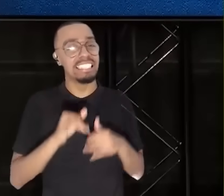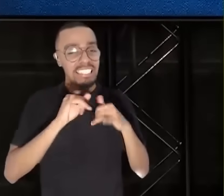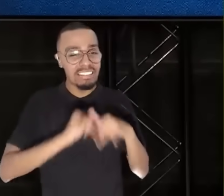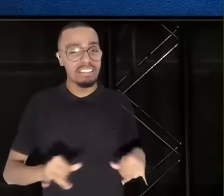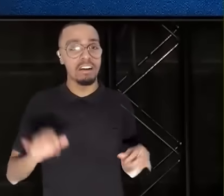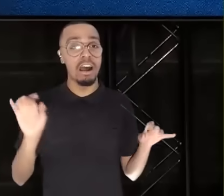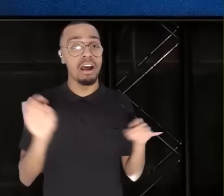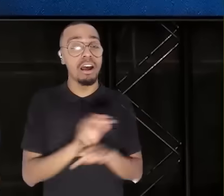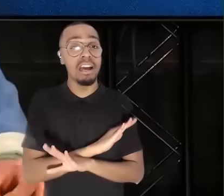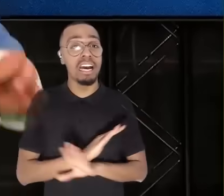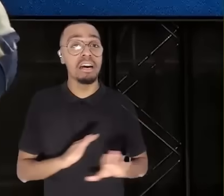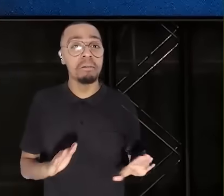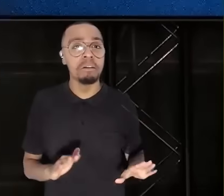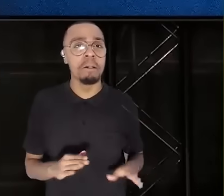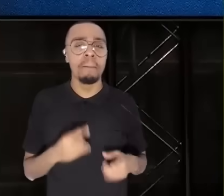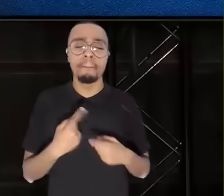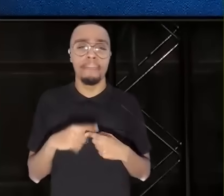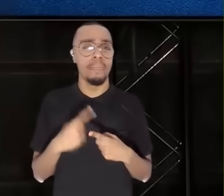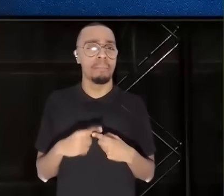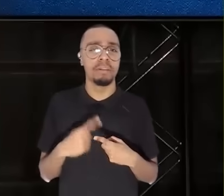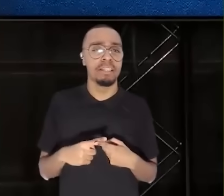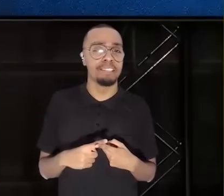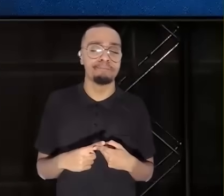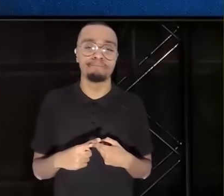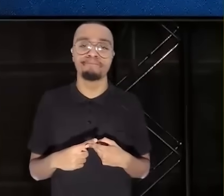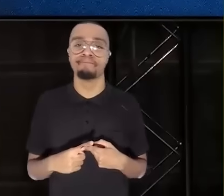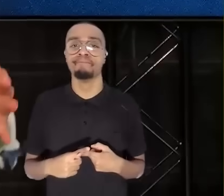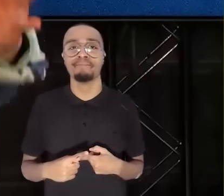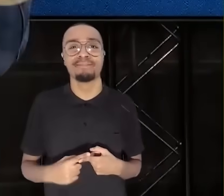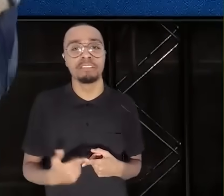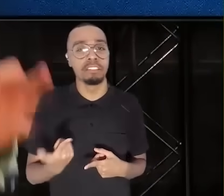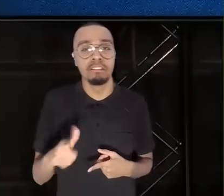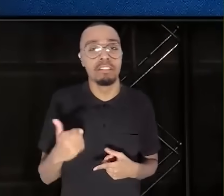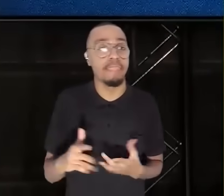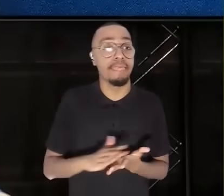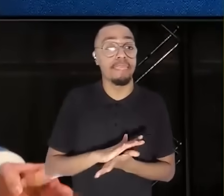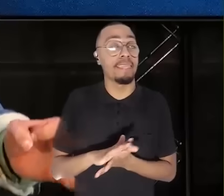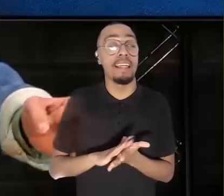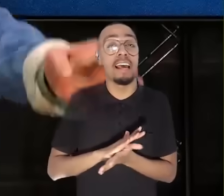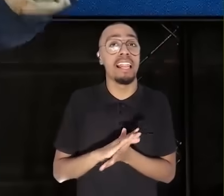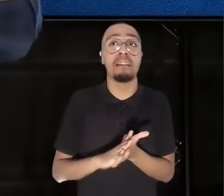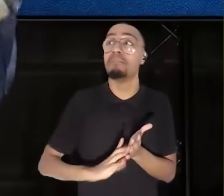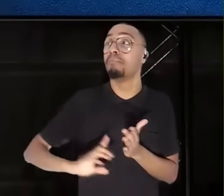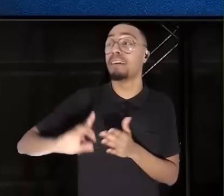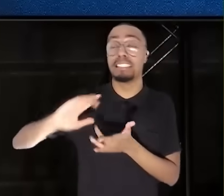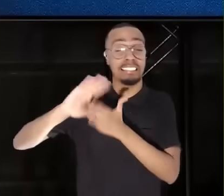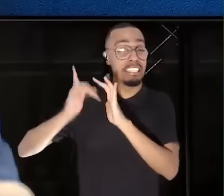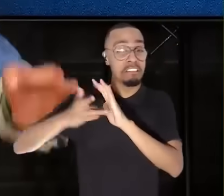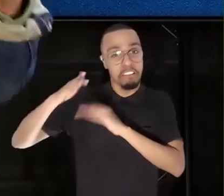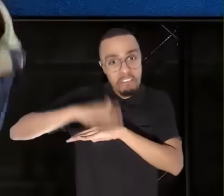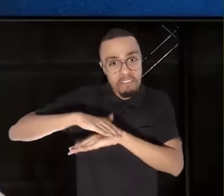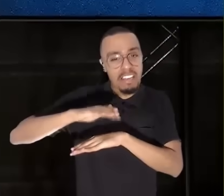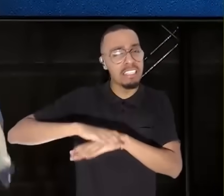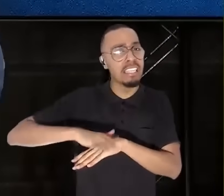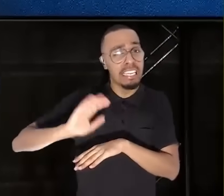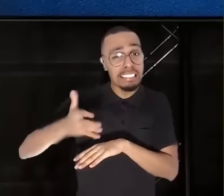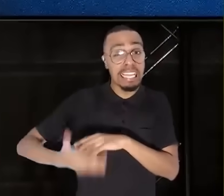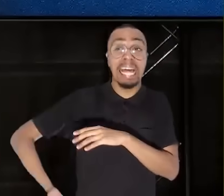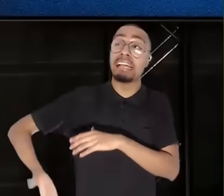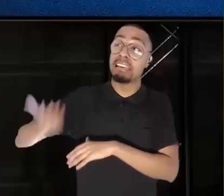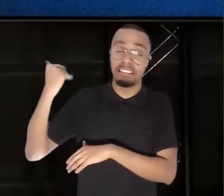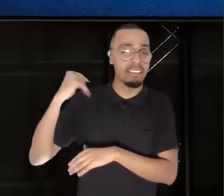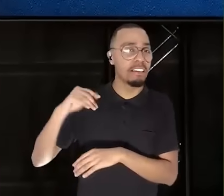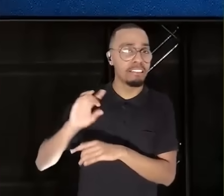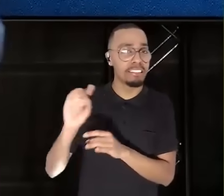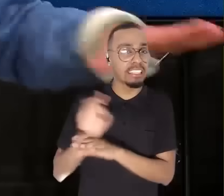era. Nada. Porque não há mais nada para ele fazer. Não há mais nada para ele